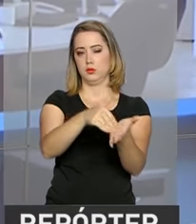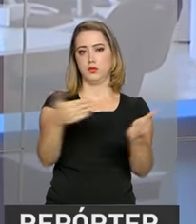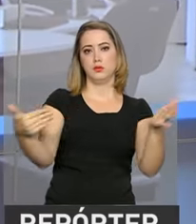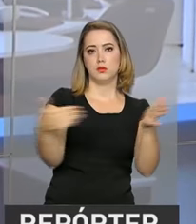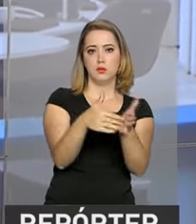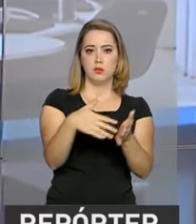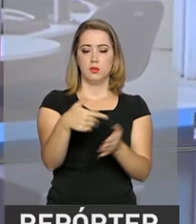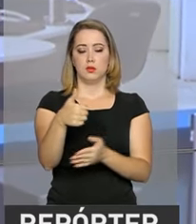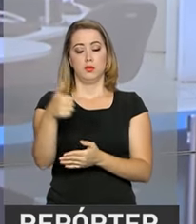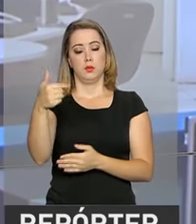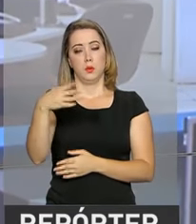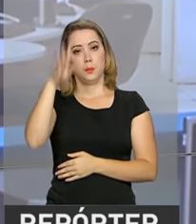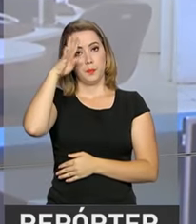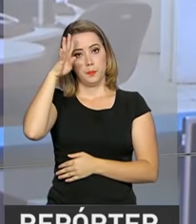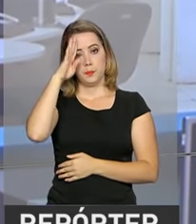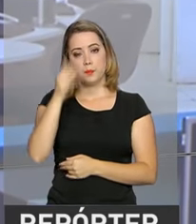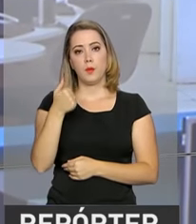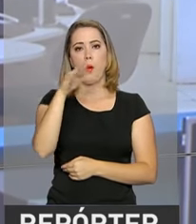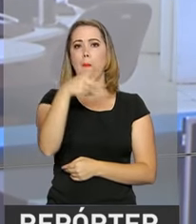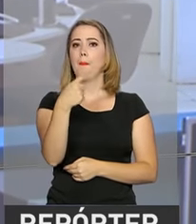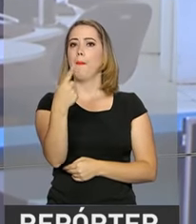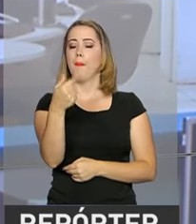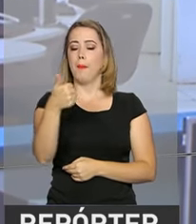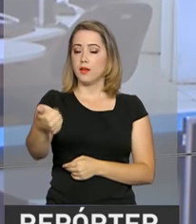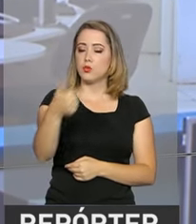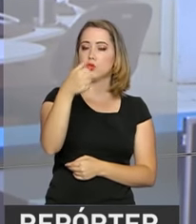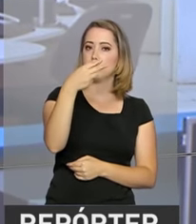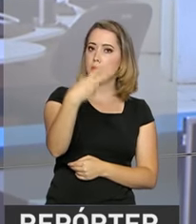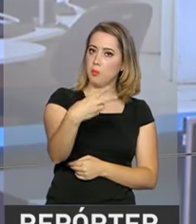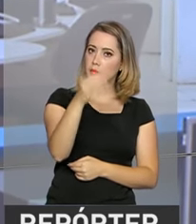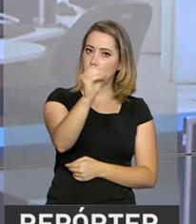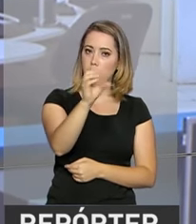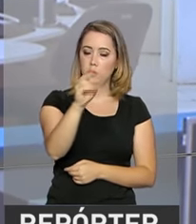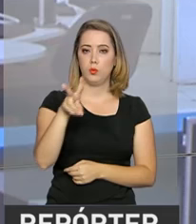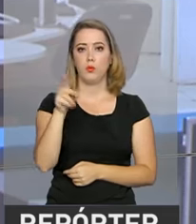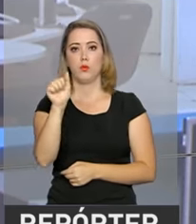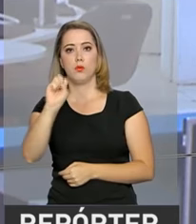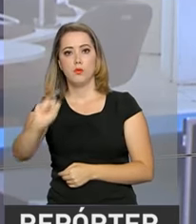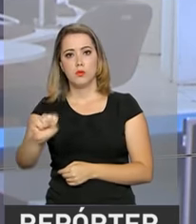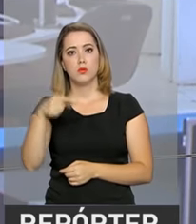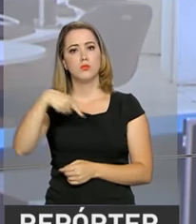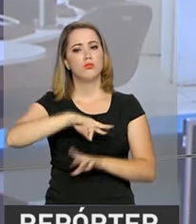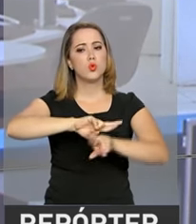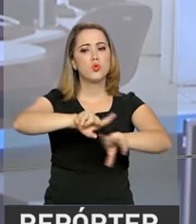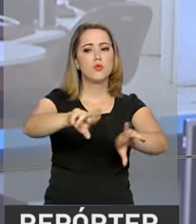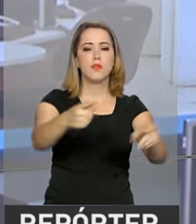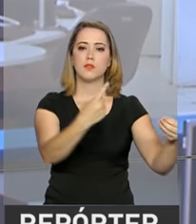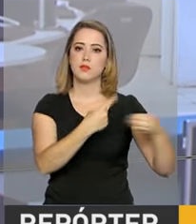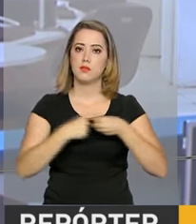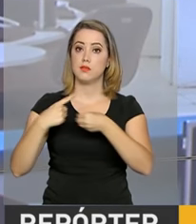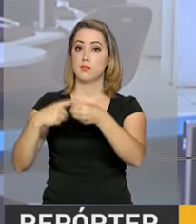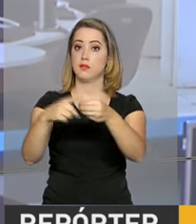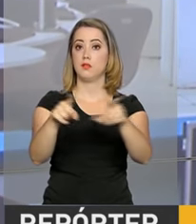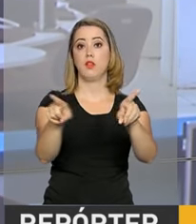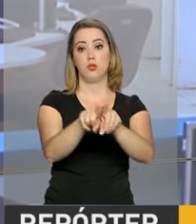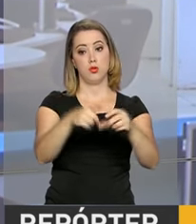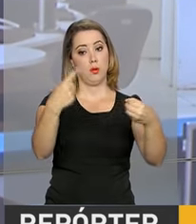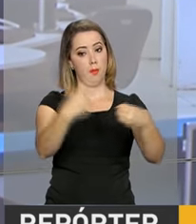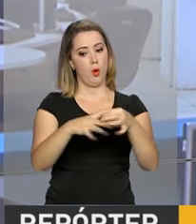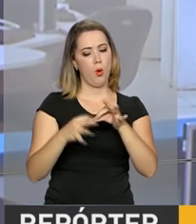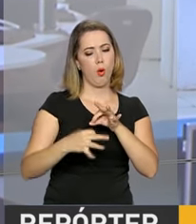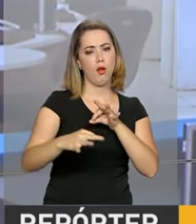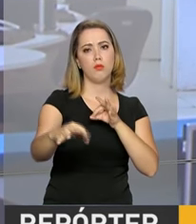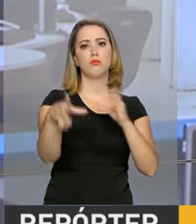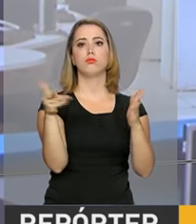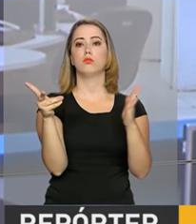de 10000 vagas distribuídas em 563 municípios e dois distritos indígenas a meta do governo federal